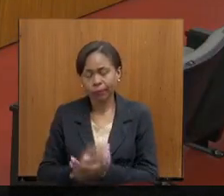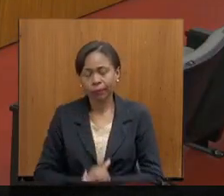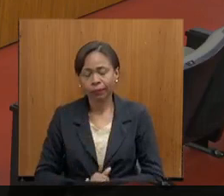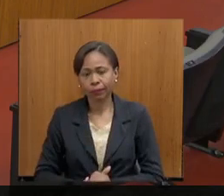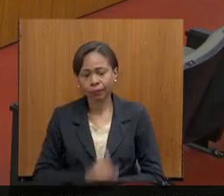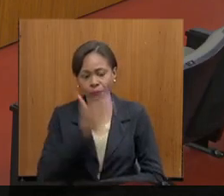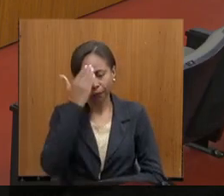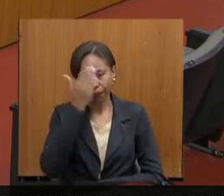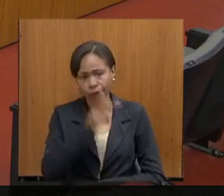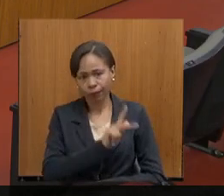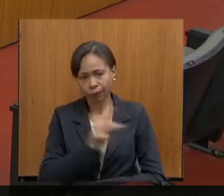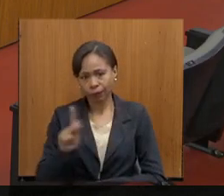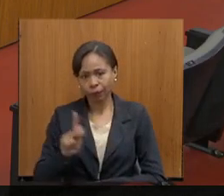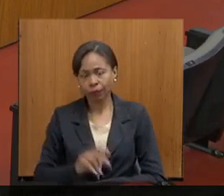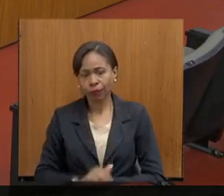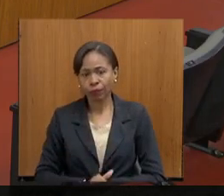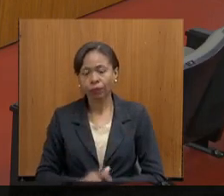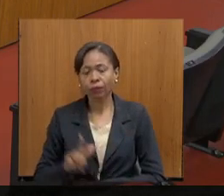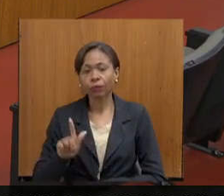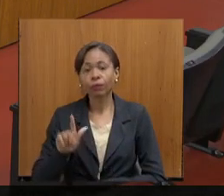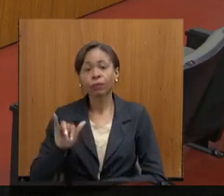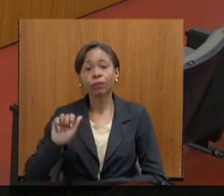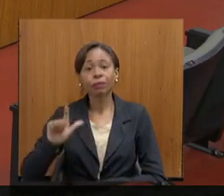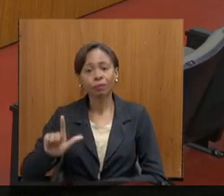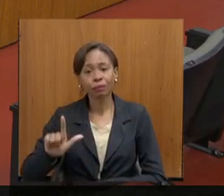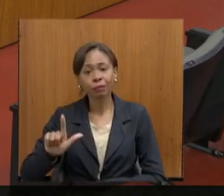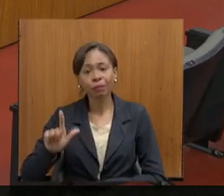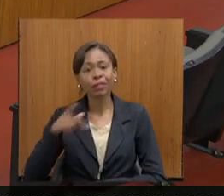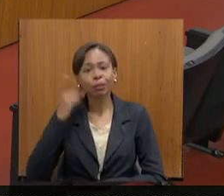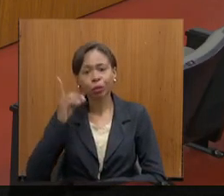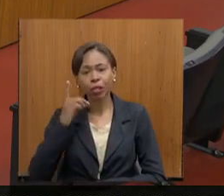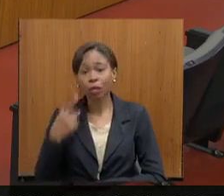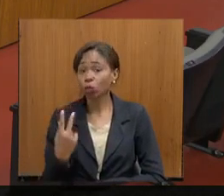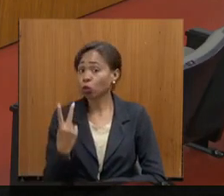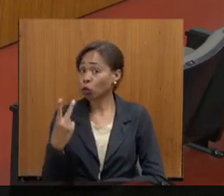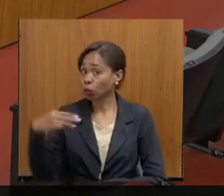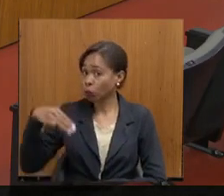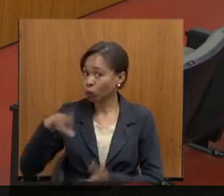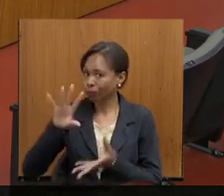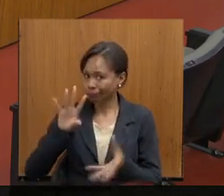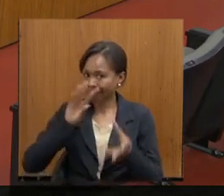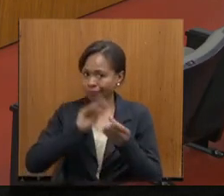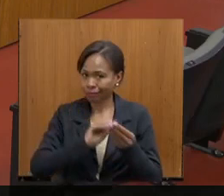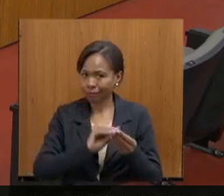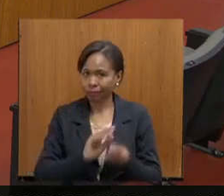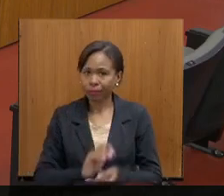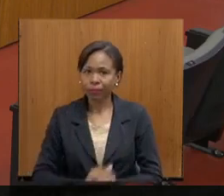pelos esse deputado Gil Pereira dois minutos para sua conclusão